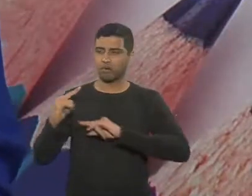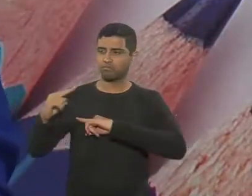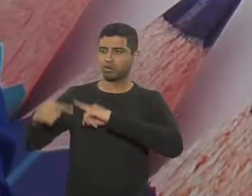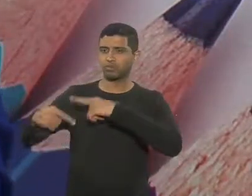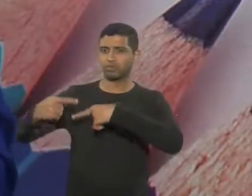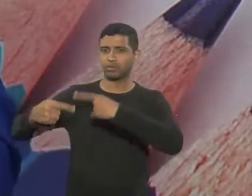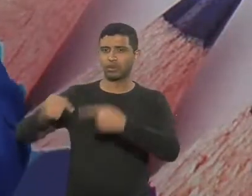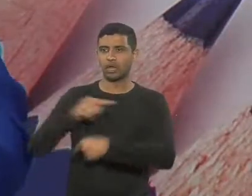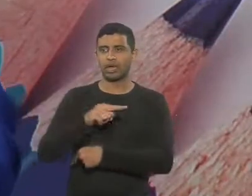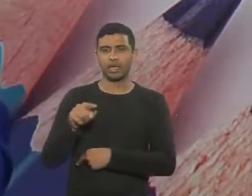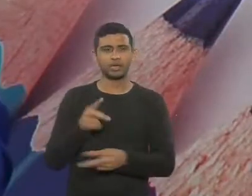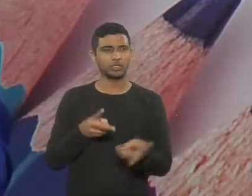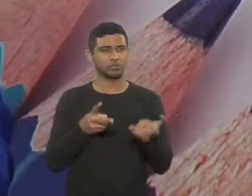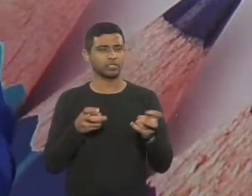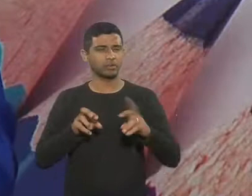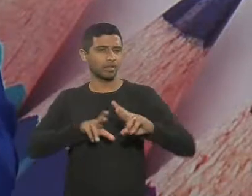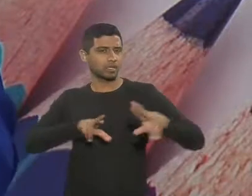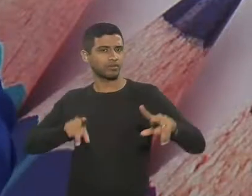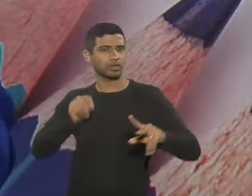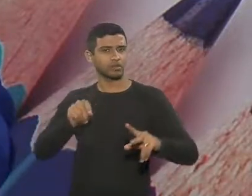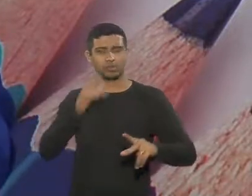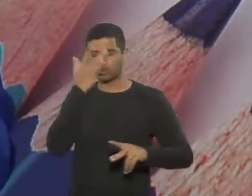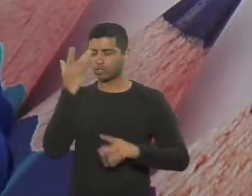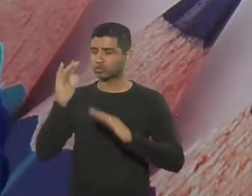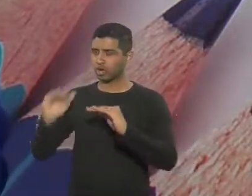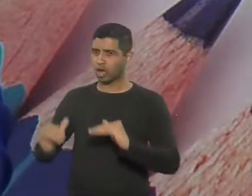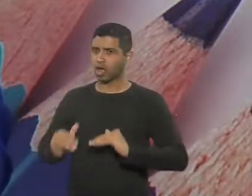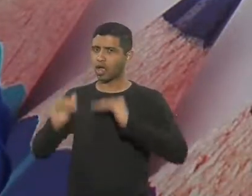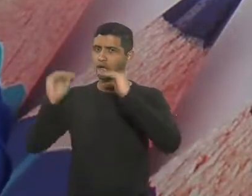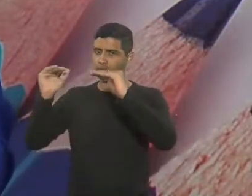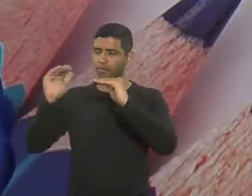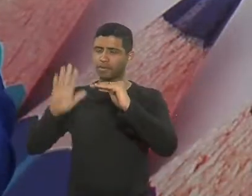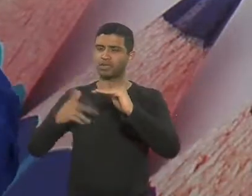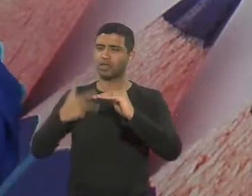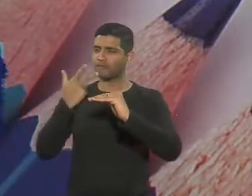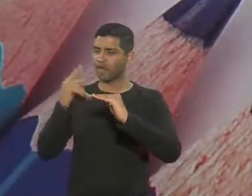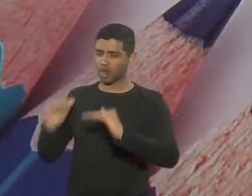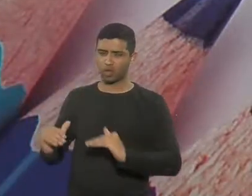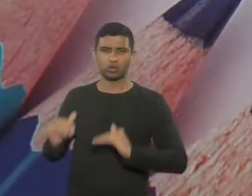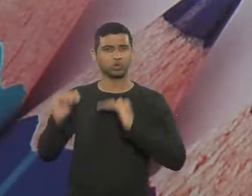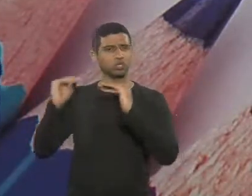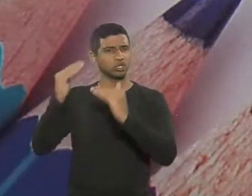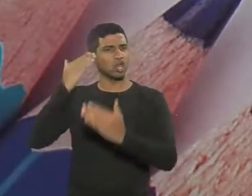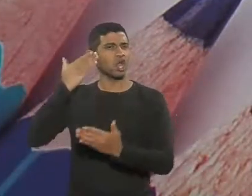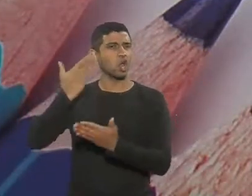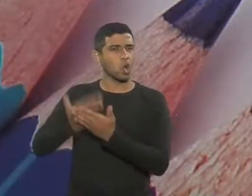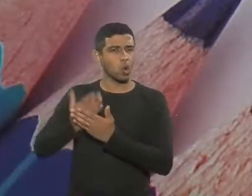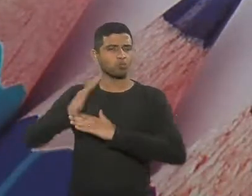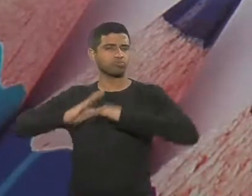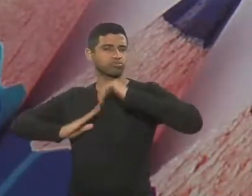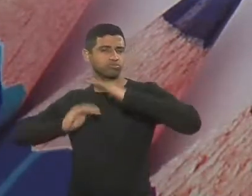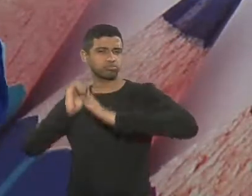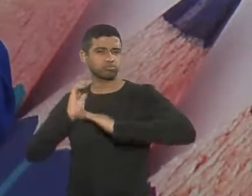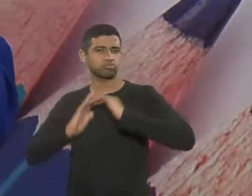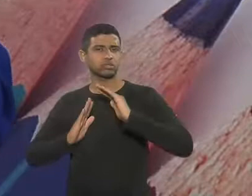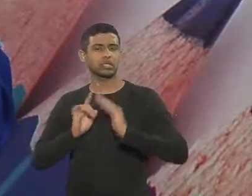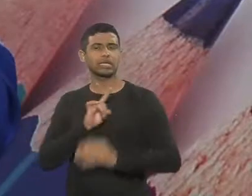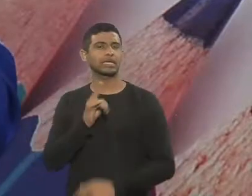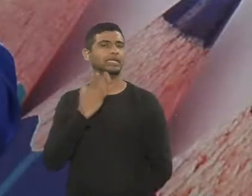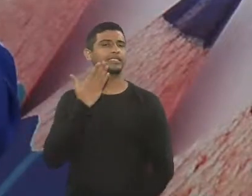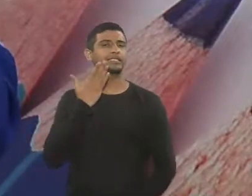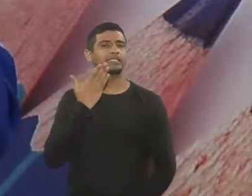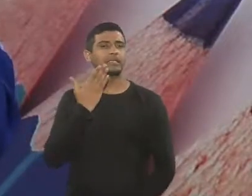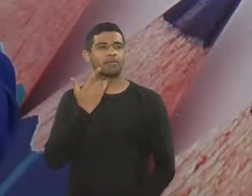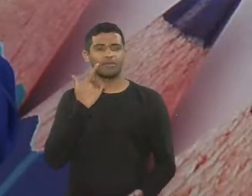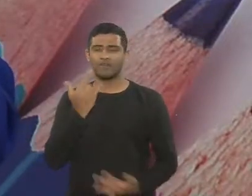geração perceba a diferença entre quem tem autoridade. Quando eu falo de autoridade, eu estou falando de credibilidade, estou falando de profissionalismo. O que